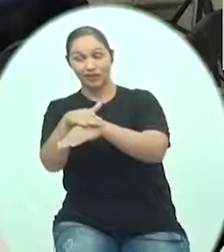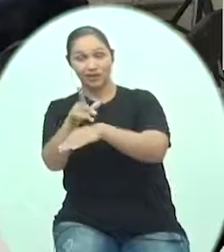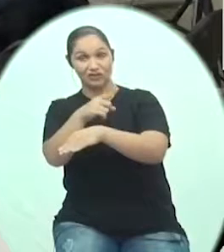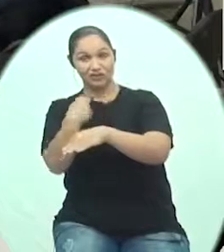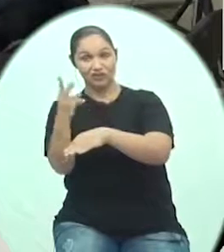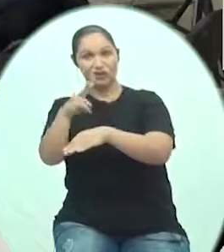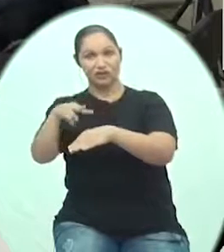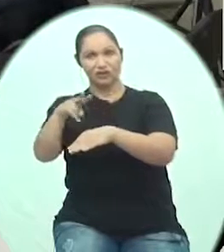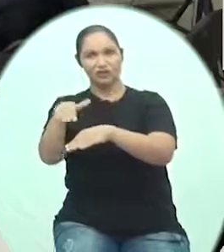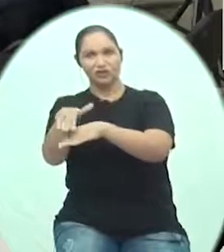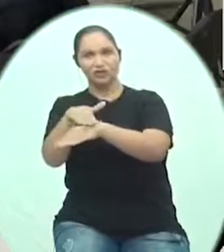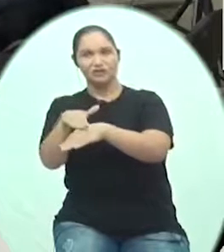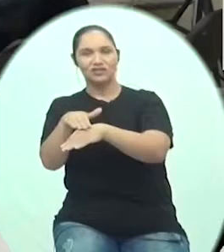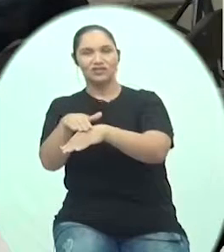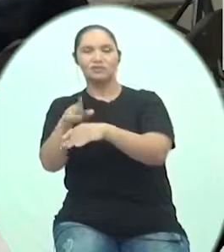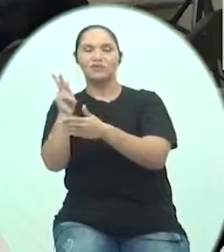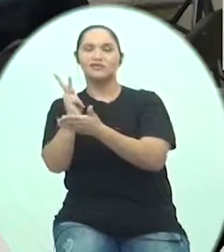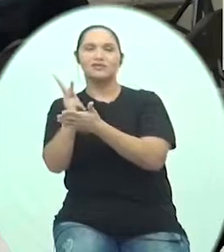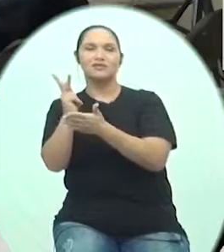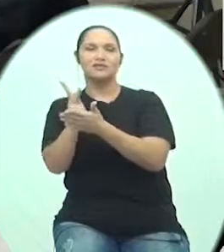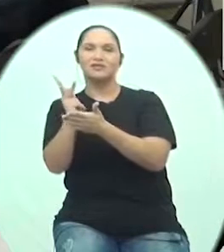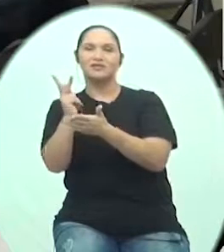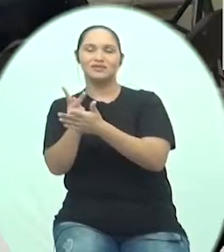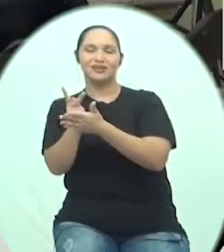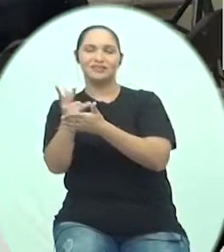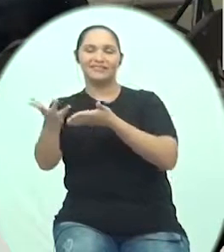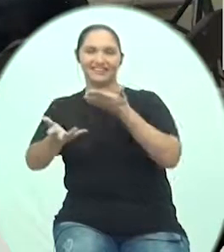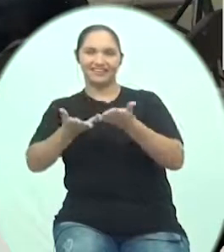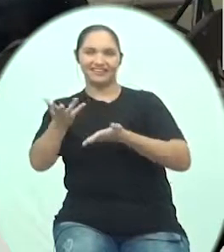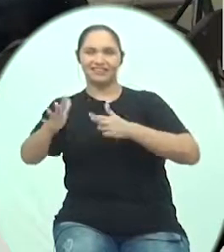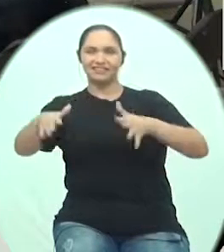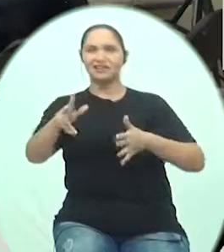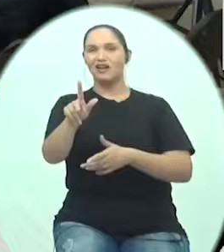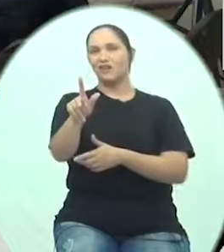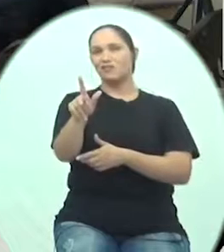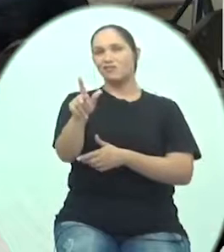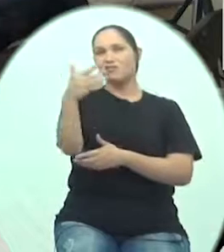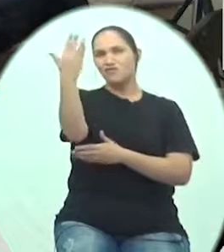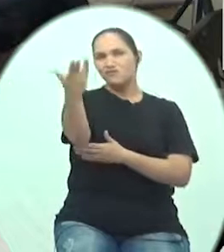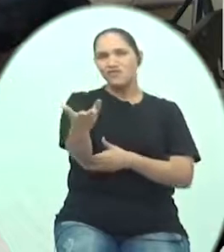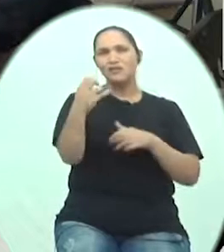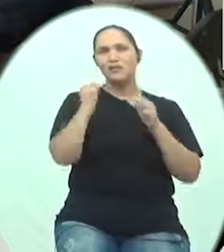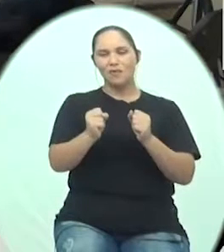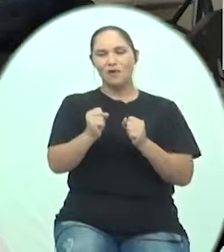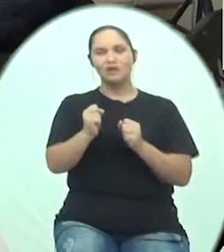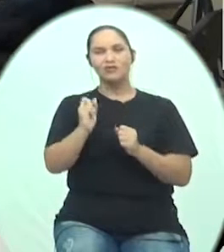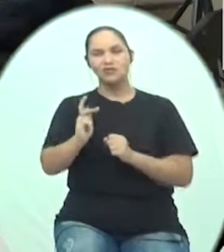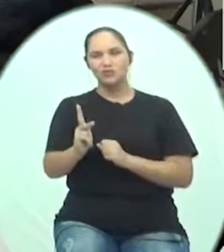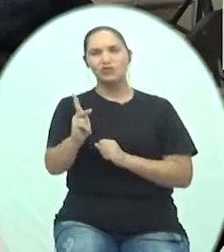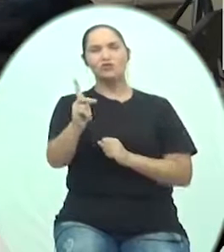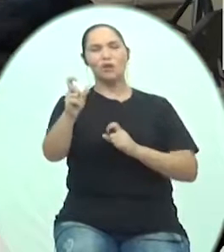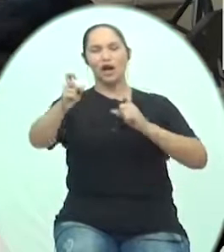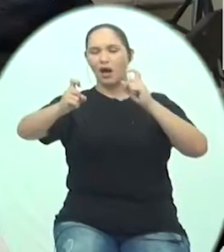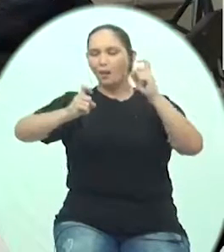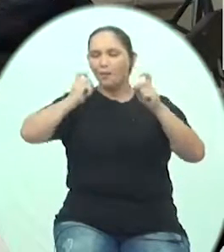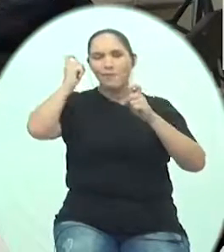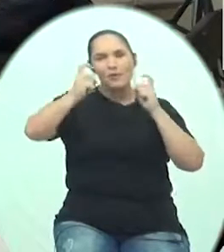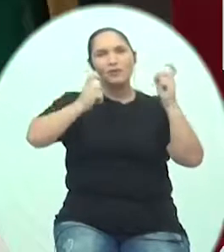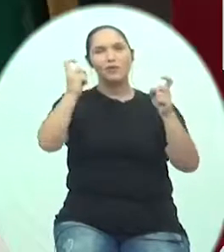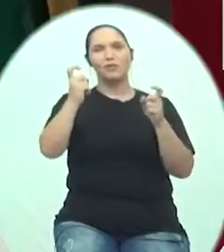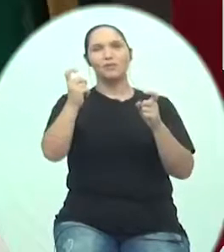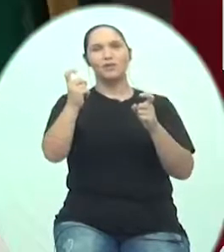né então Gustavo que você eh continue sendo assim preocupado com as questões das